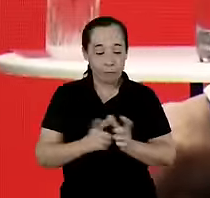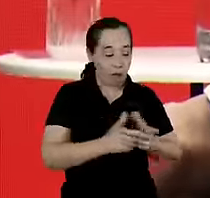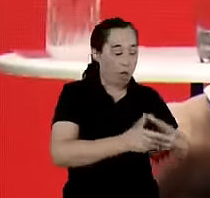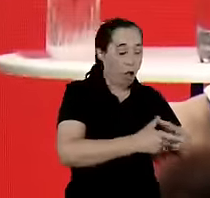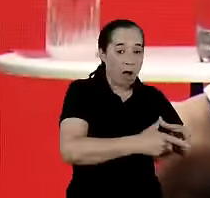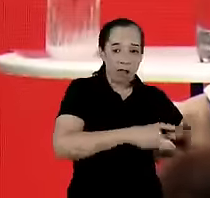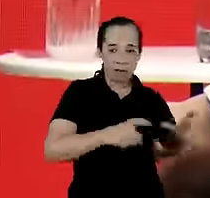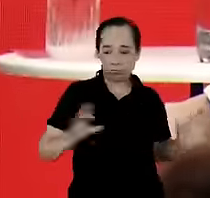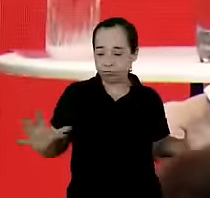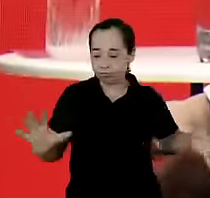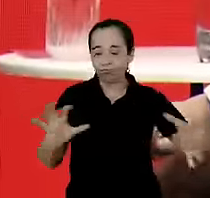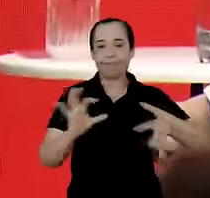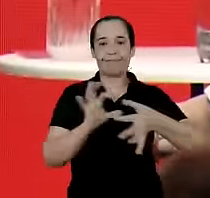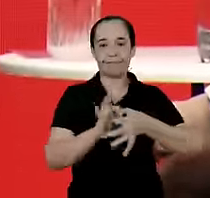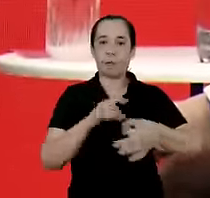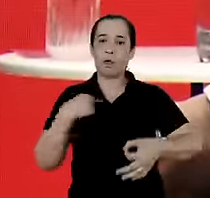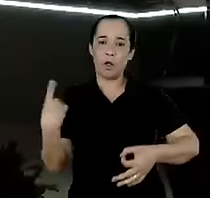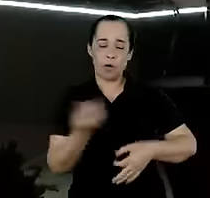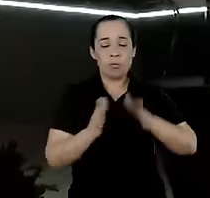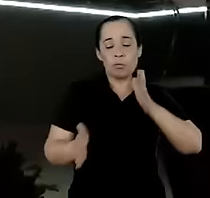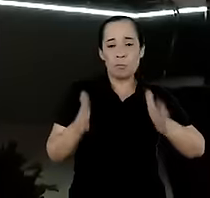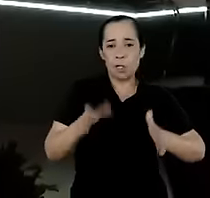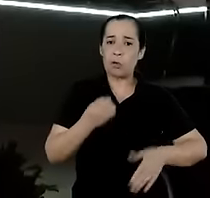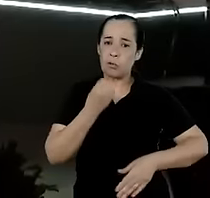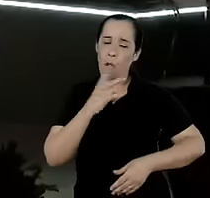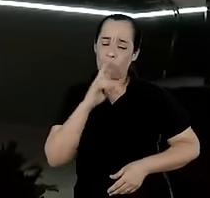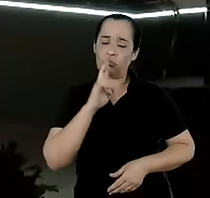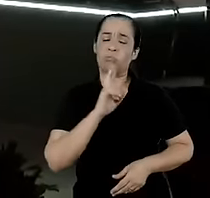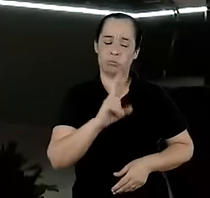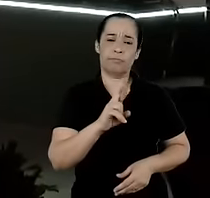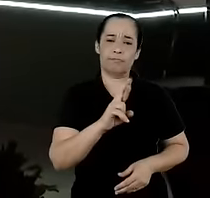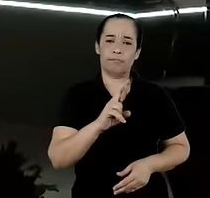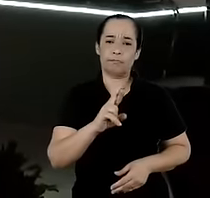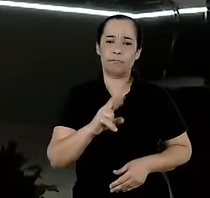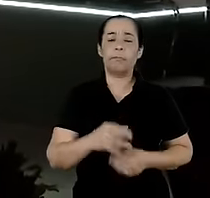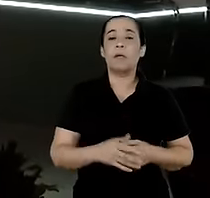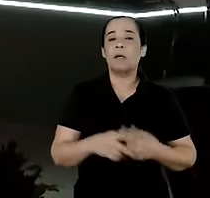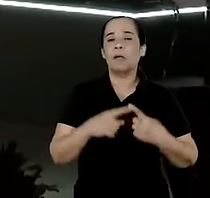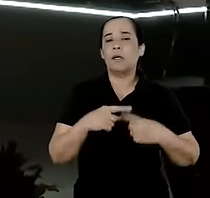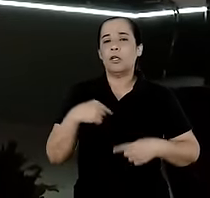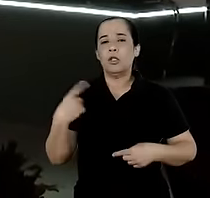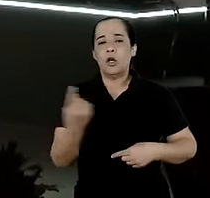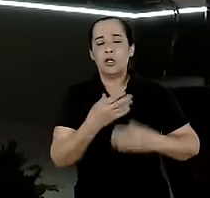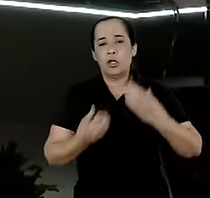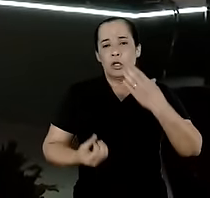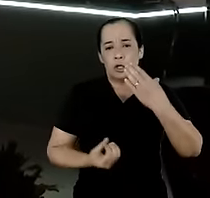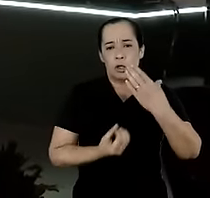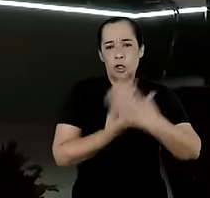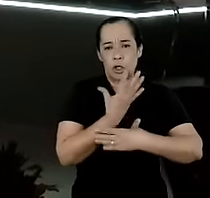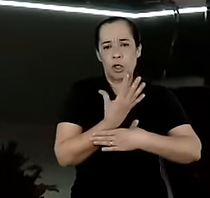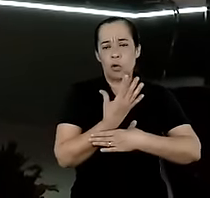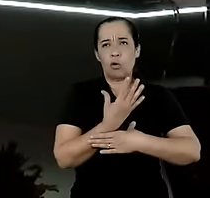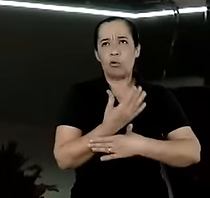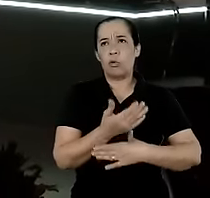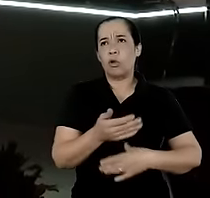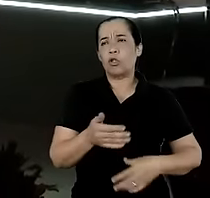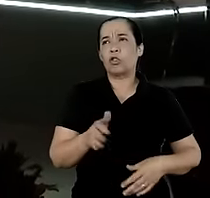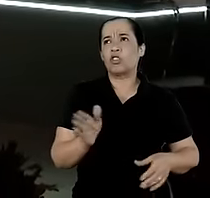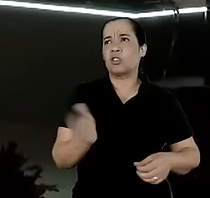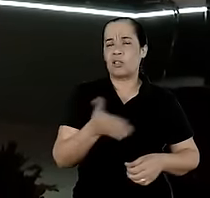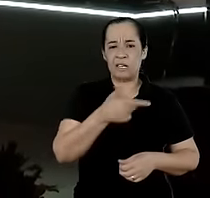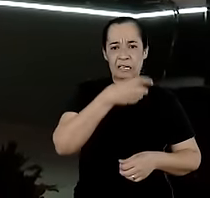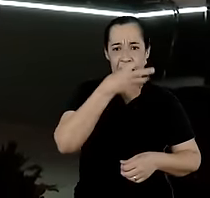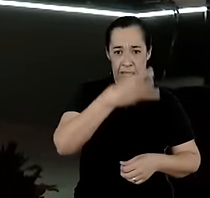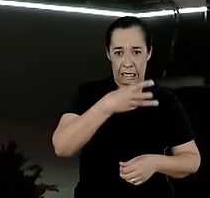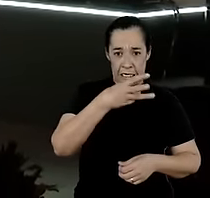bem-sucedido nesse período né Eh E desde que a gente lançou o fundo faz quase 3 anos a gente tá batendo a bolsa em mais